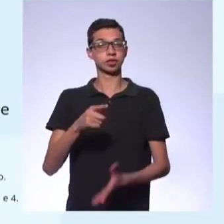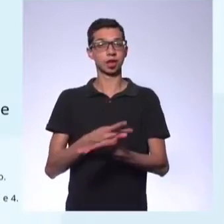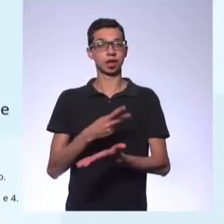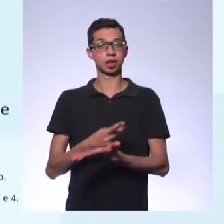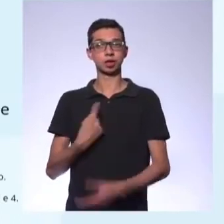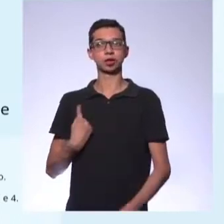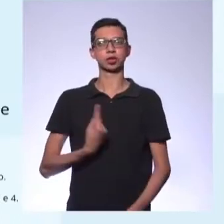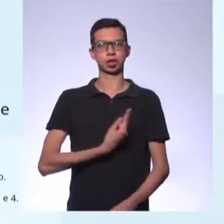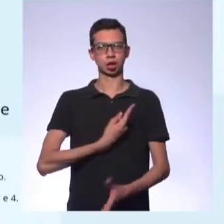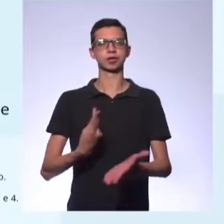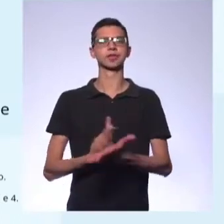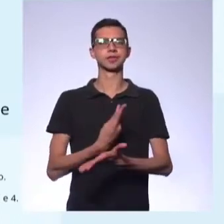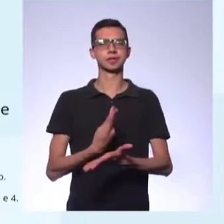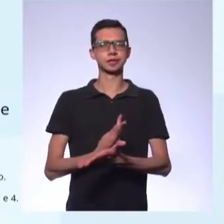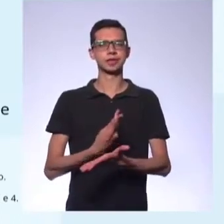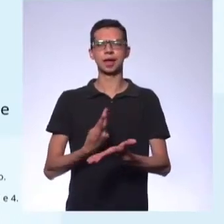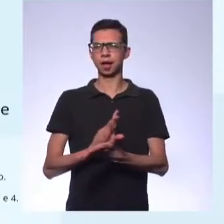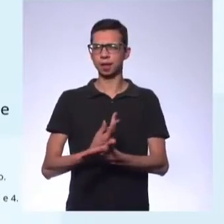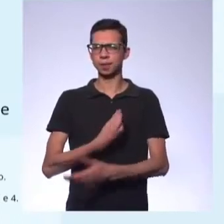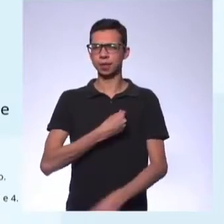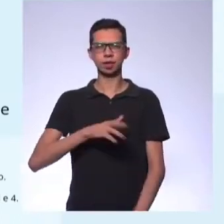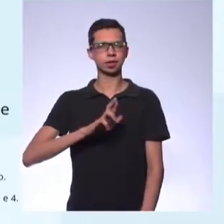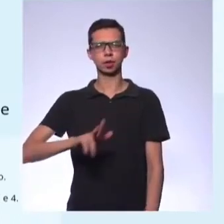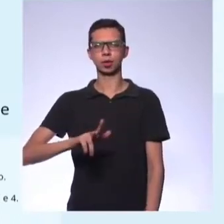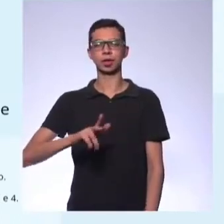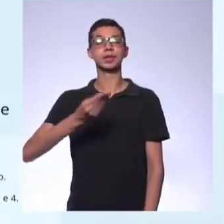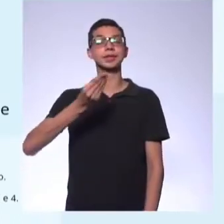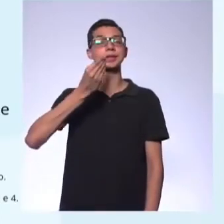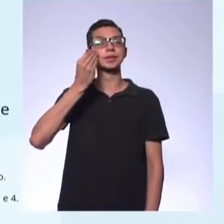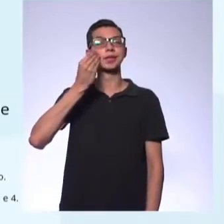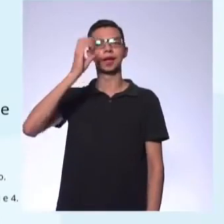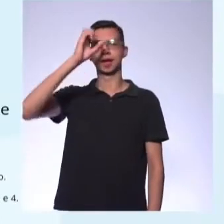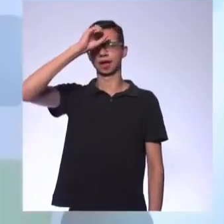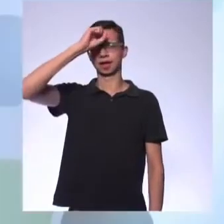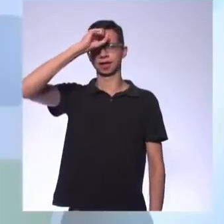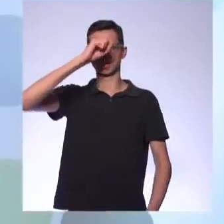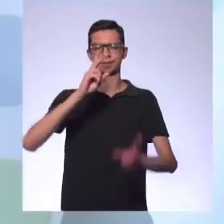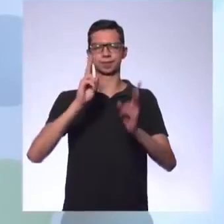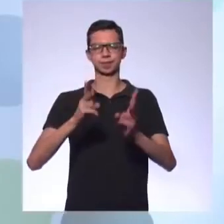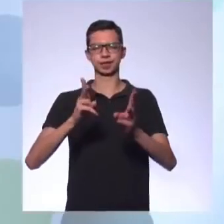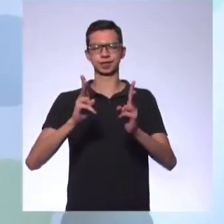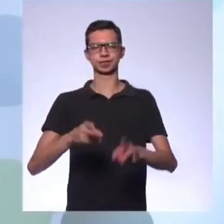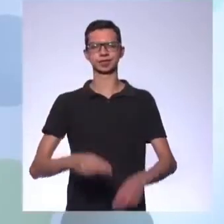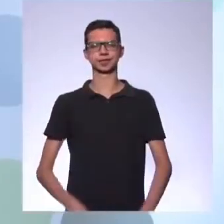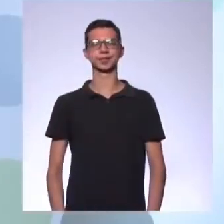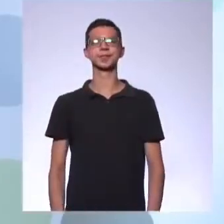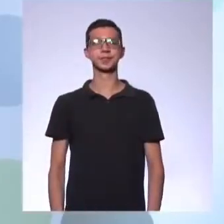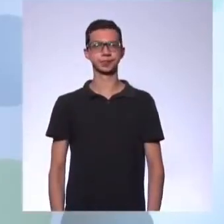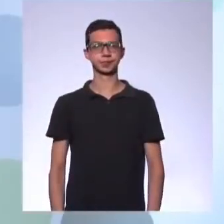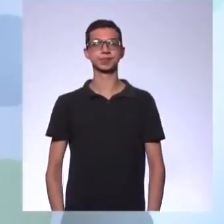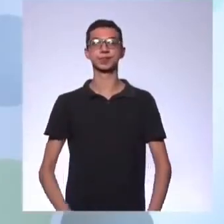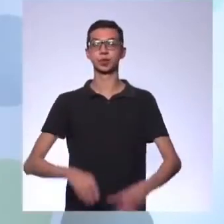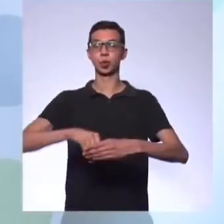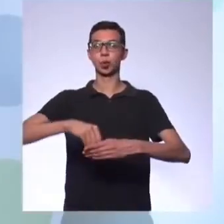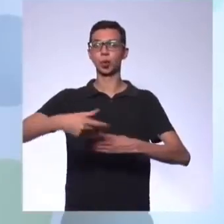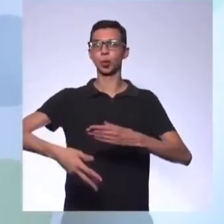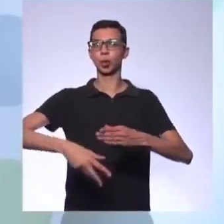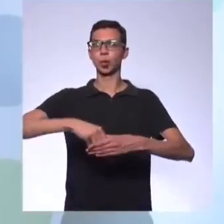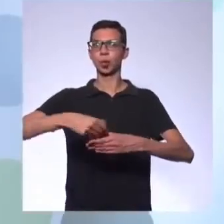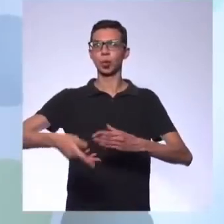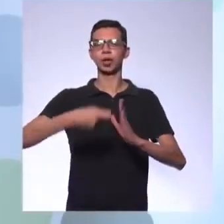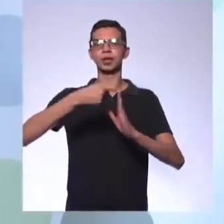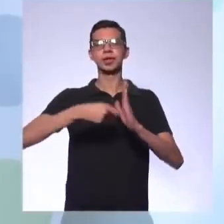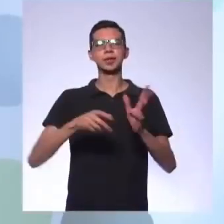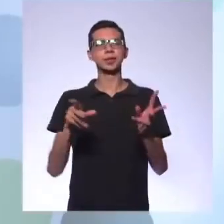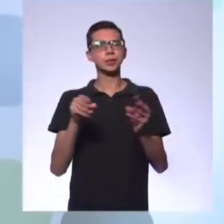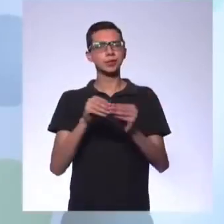é, na verdade, tentativa de aprendizado. Tanto conteúdo em tão pouco texto, né?